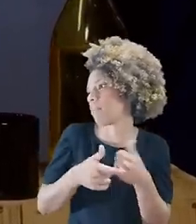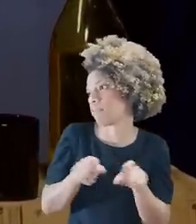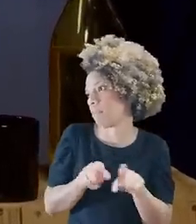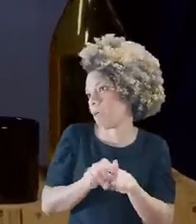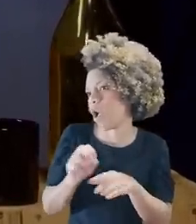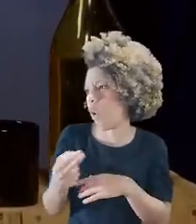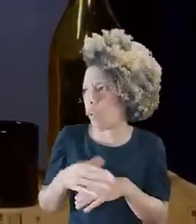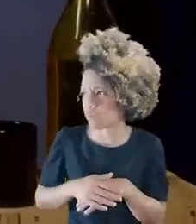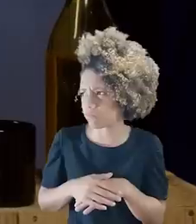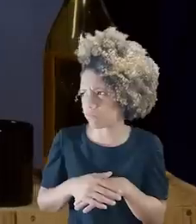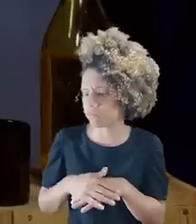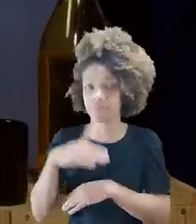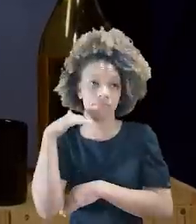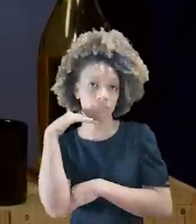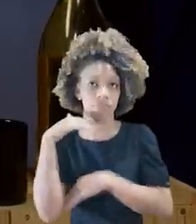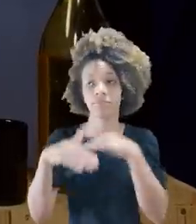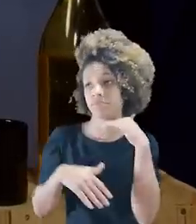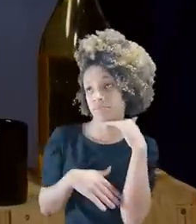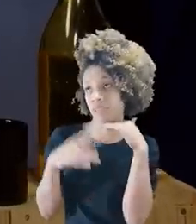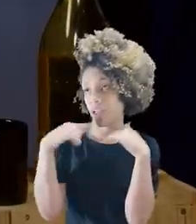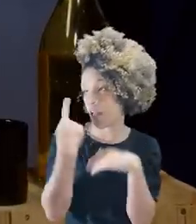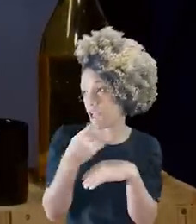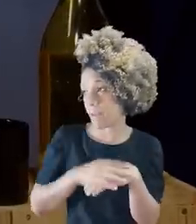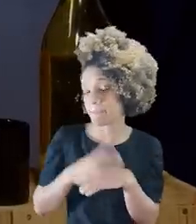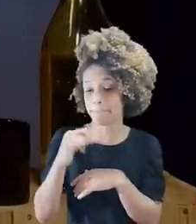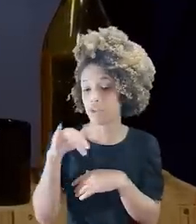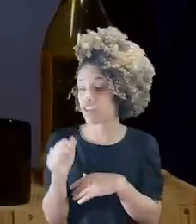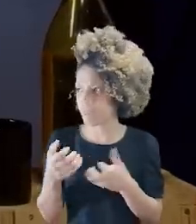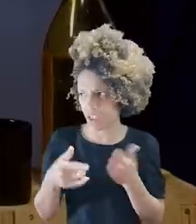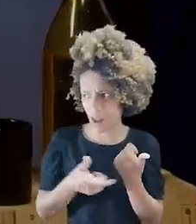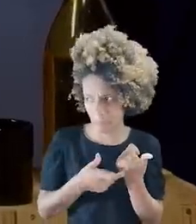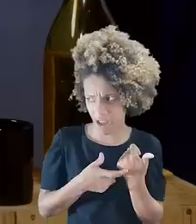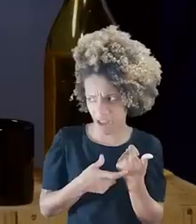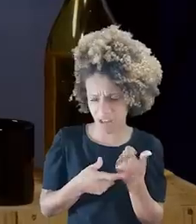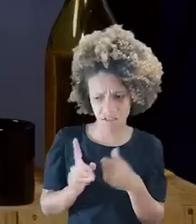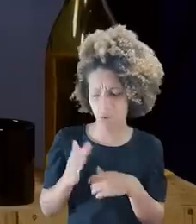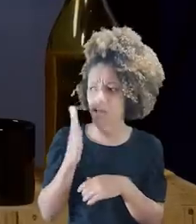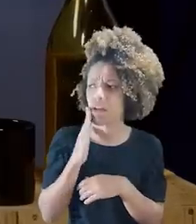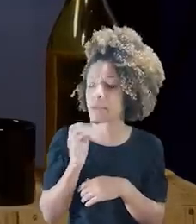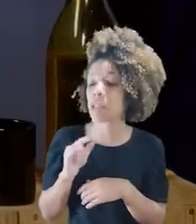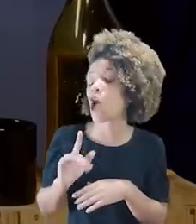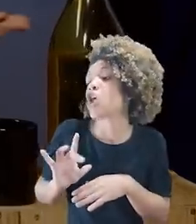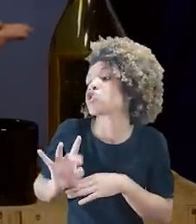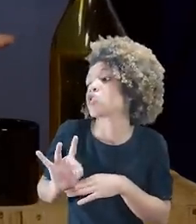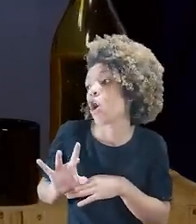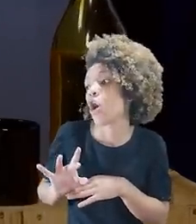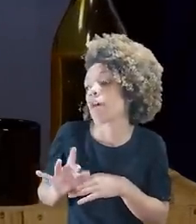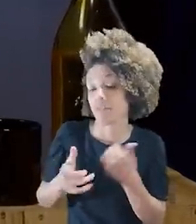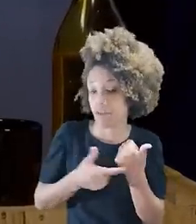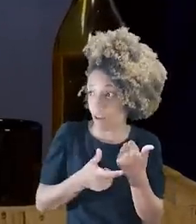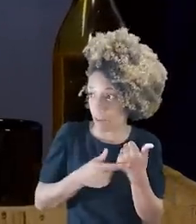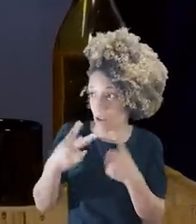acha que ela vai fazer assim acordar de manhã com aquela cara com aquele pijama e vai vai querer like ela sabe que se ela botar só quem vai receber